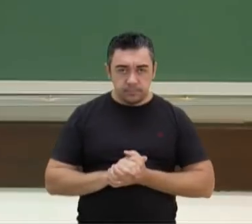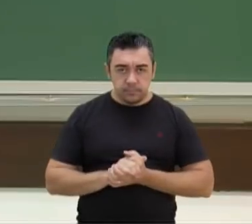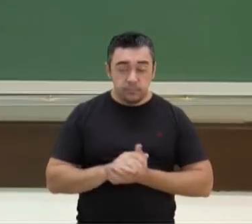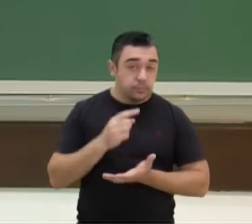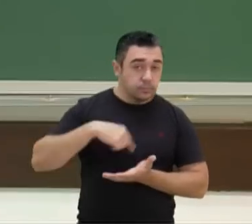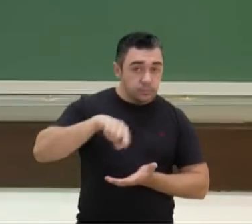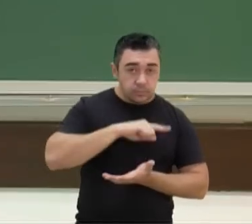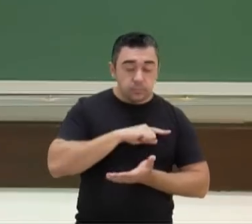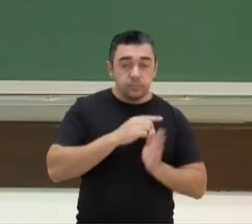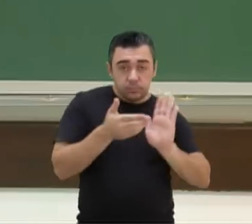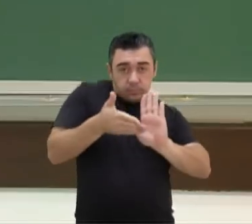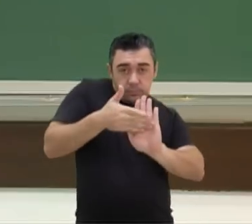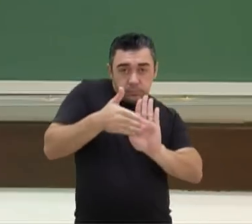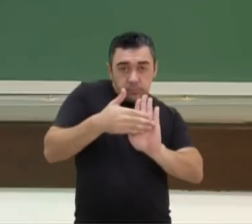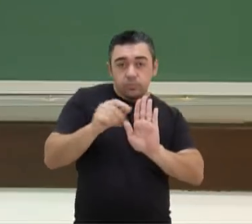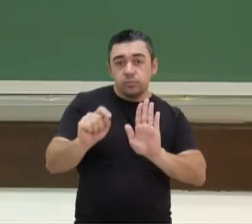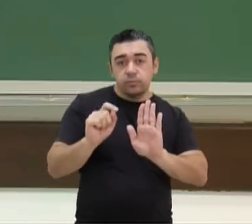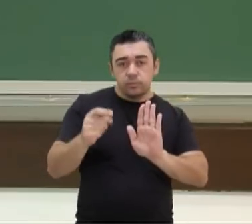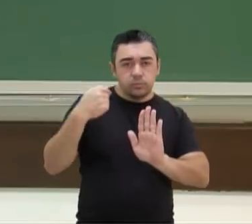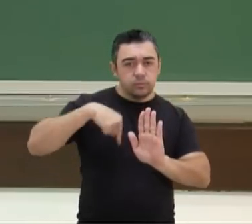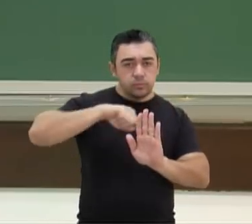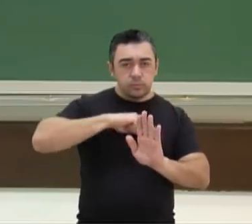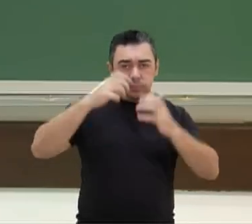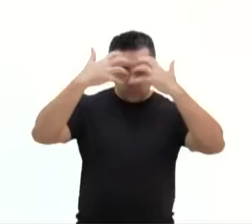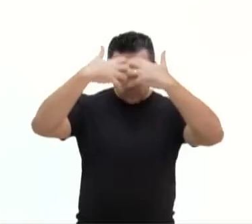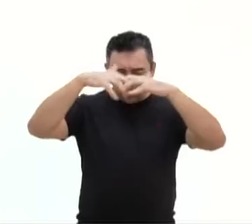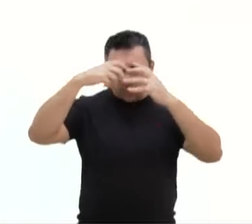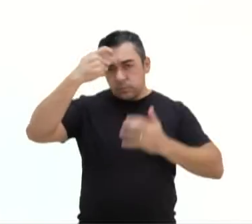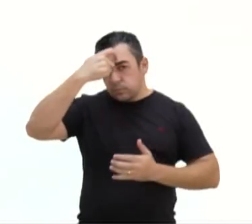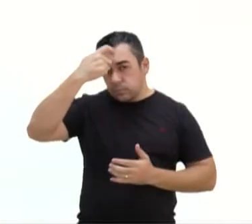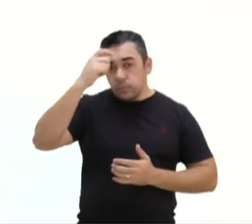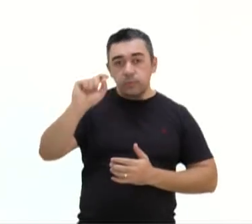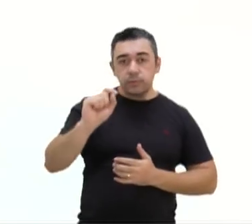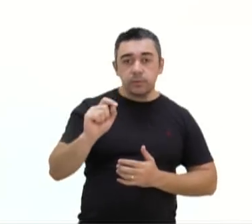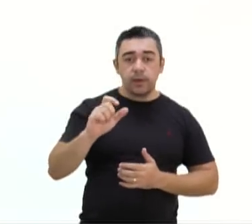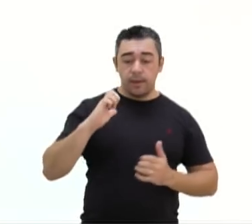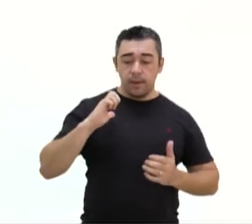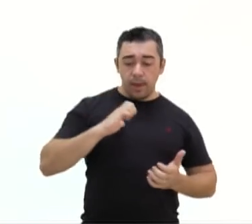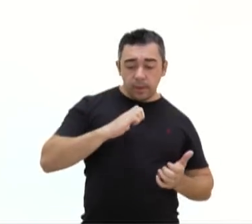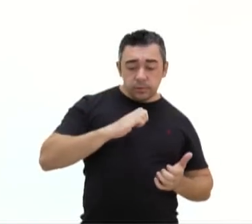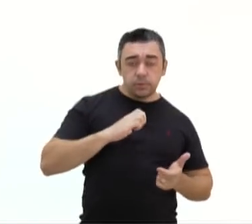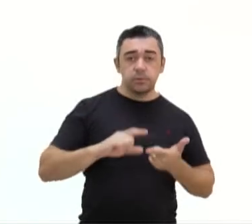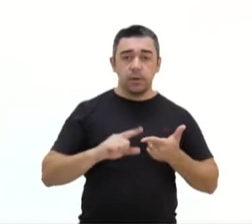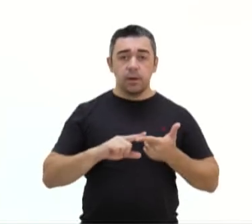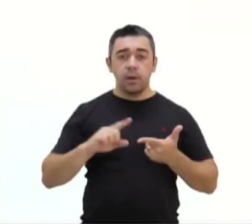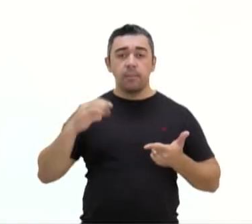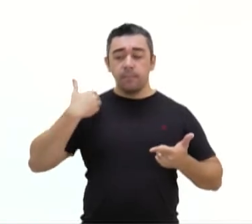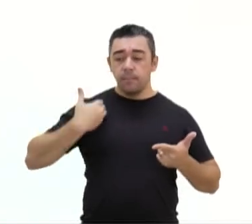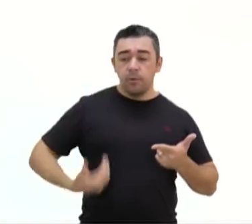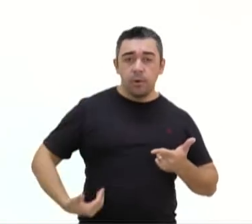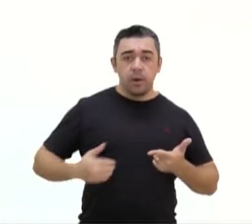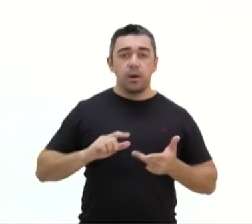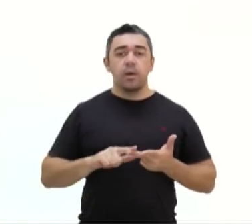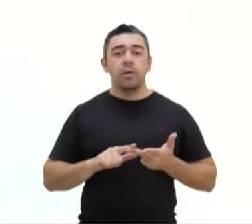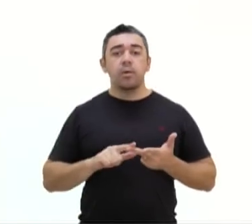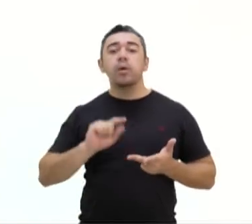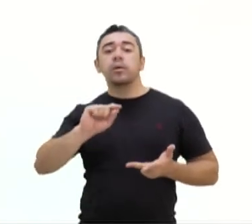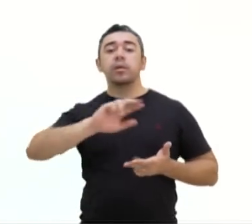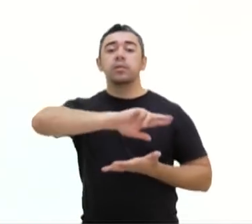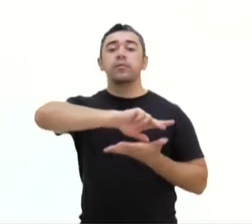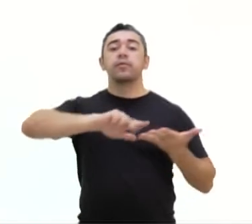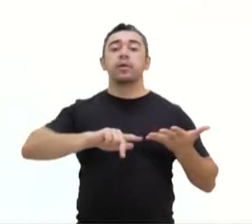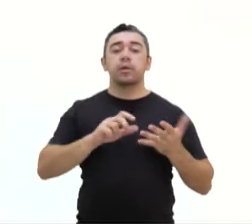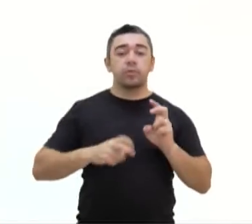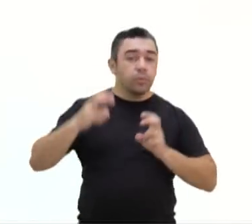nós estamos propondo aqui para reflexão sobre o que é ética, o que é moral, o que são os princípios éticos das diferentes